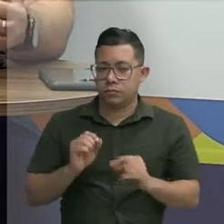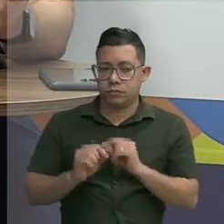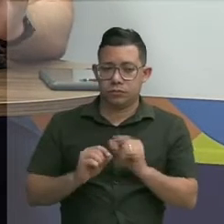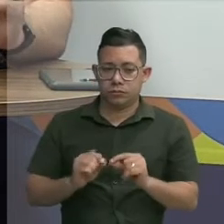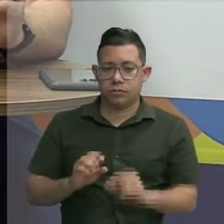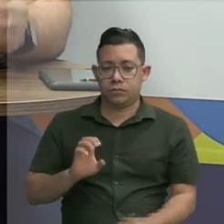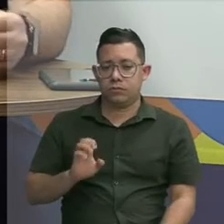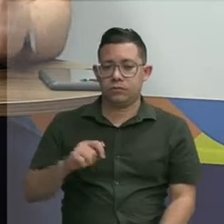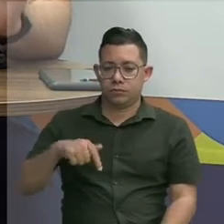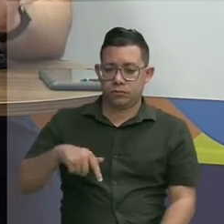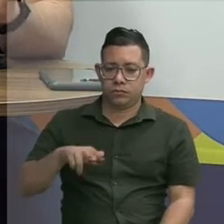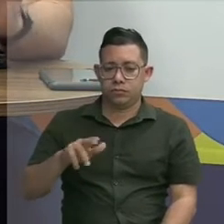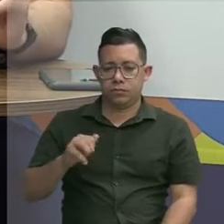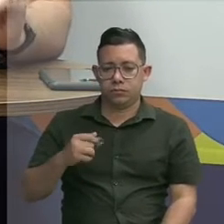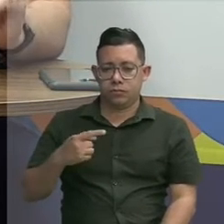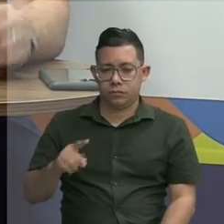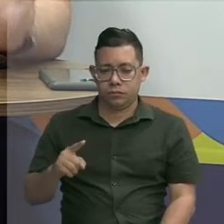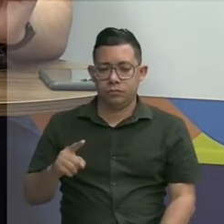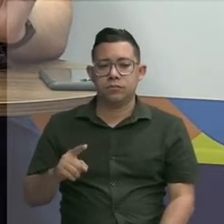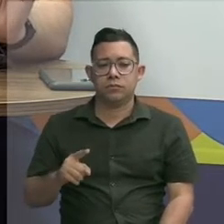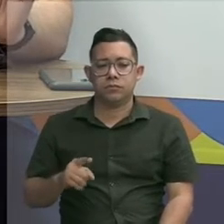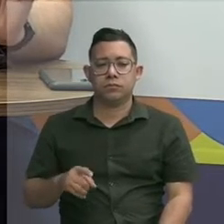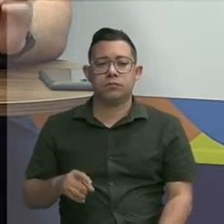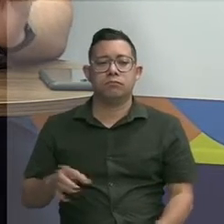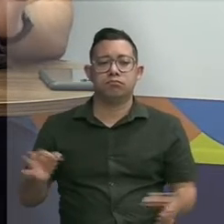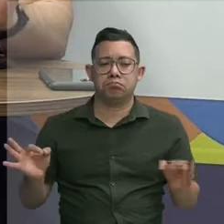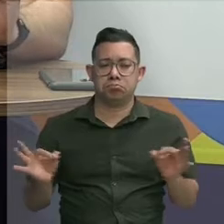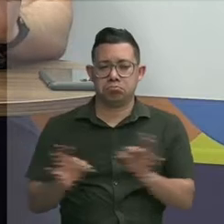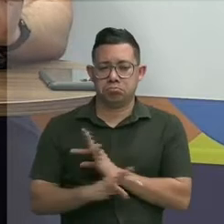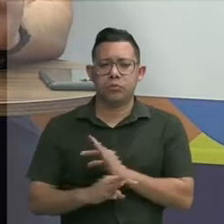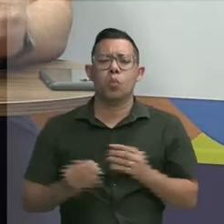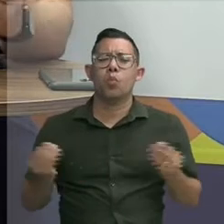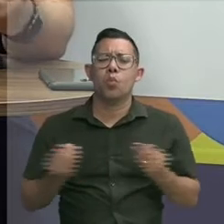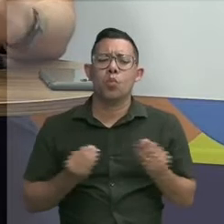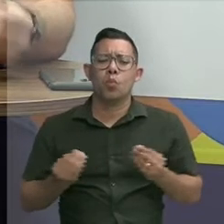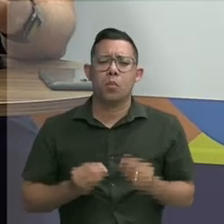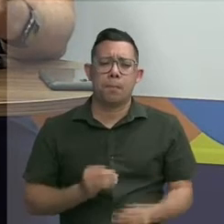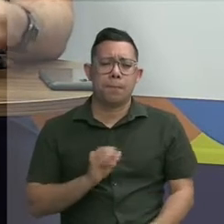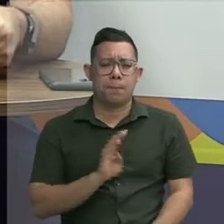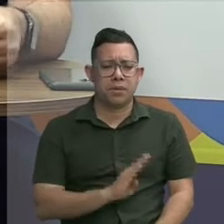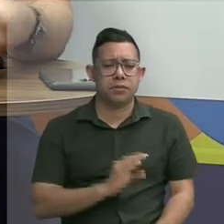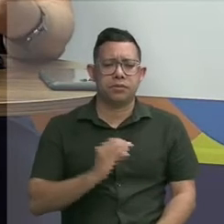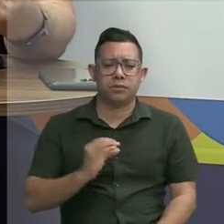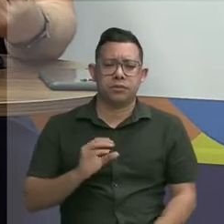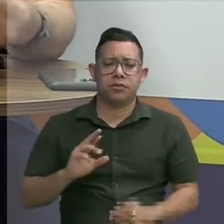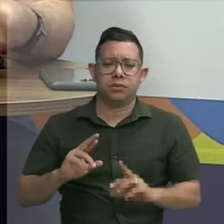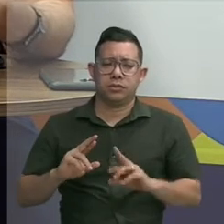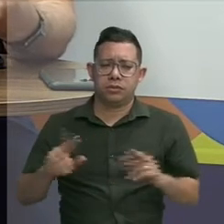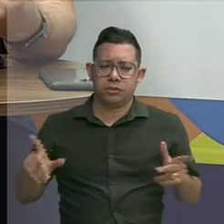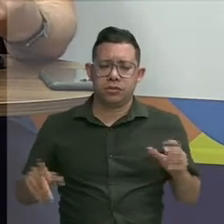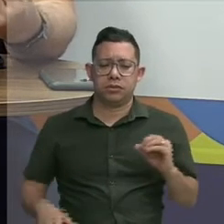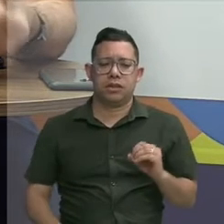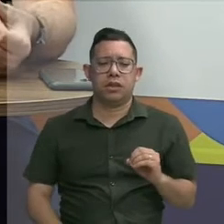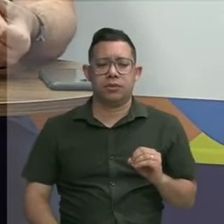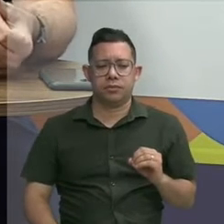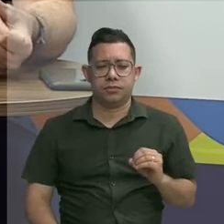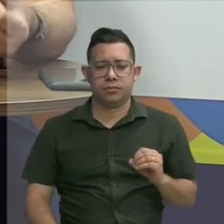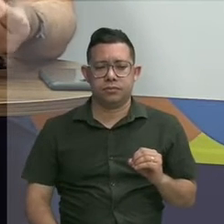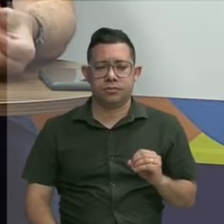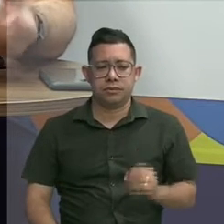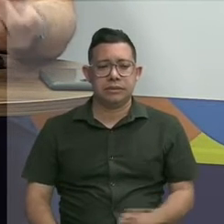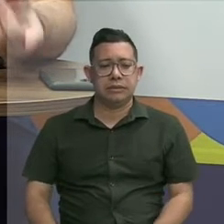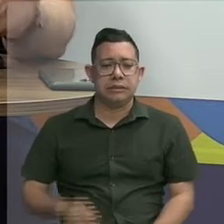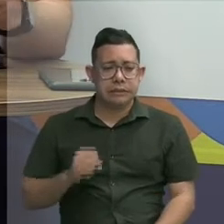do segundo grau é considerada completa quando os coeficientes B e C são diferentes de zero